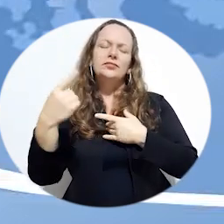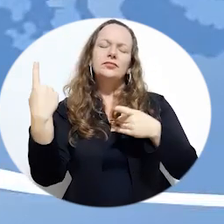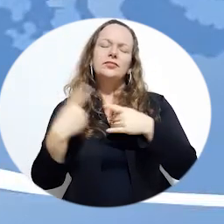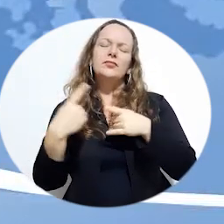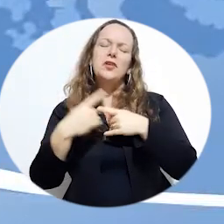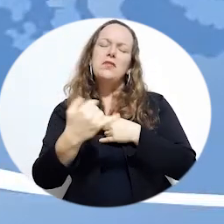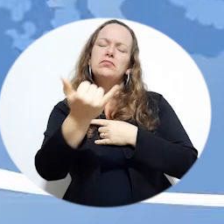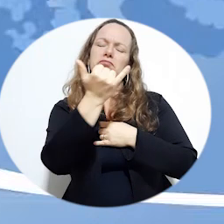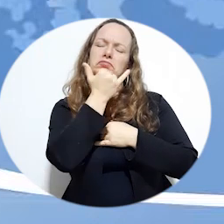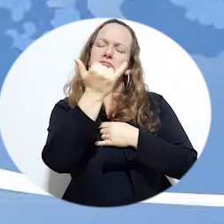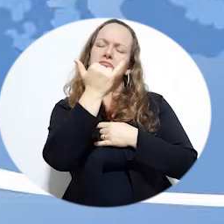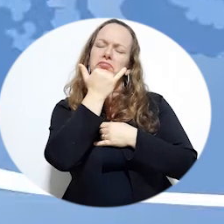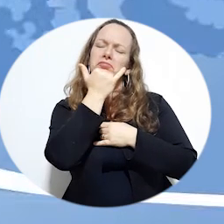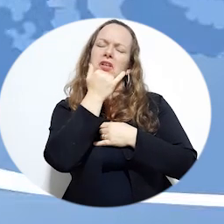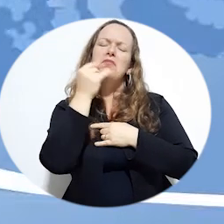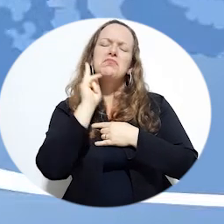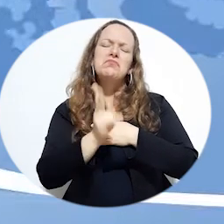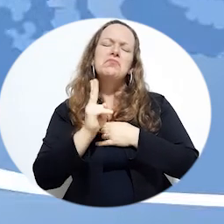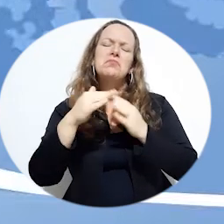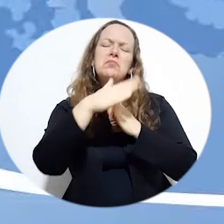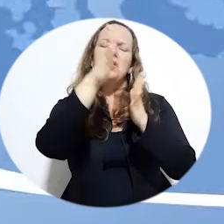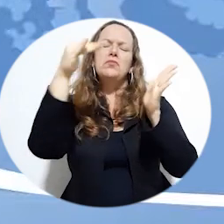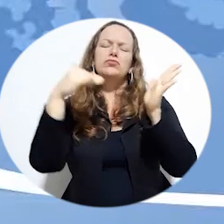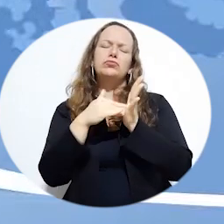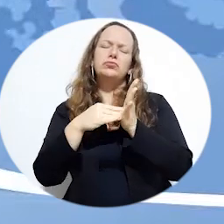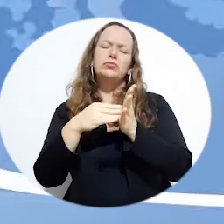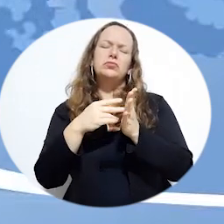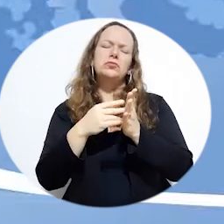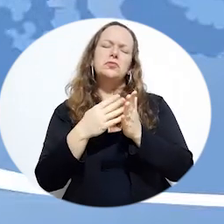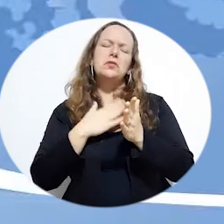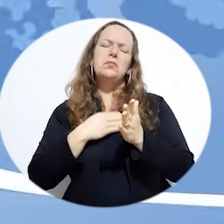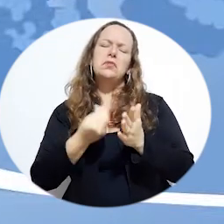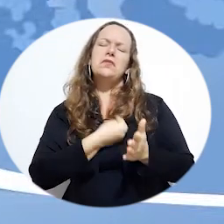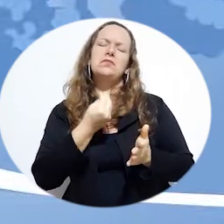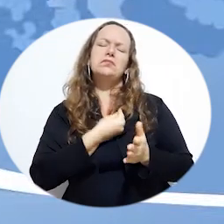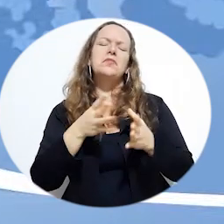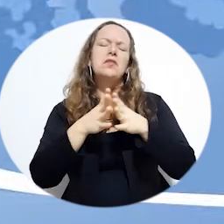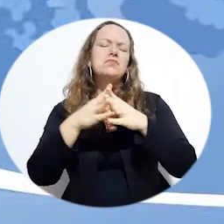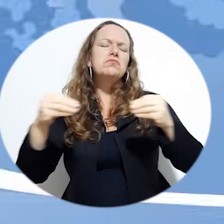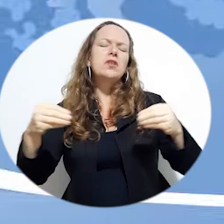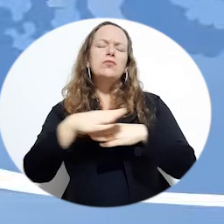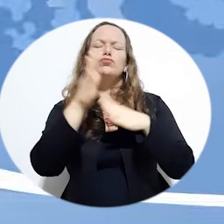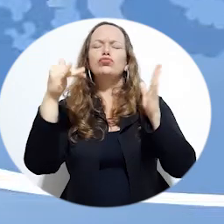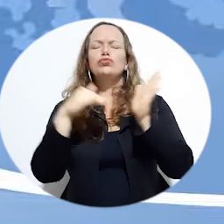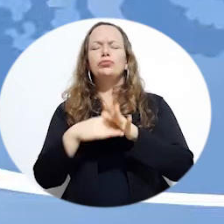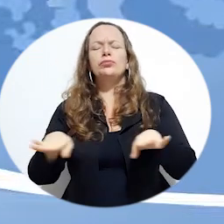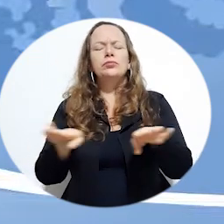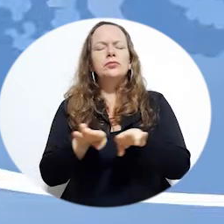teu perdão é completo e me sara por completo. Muito